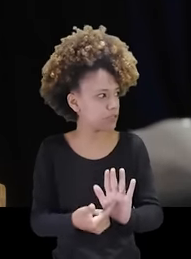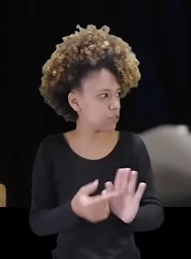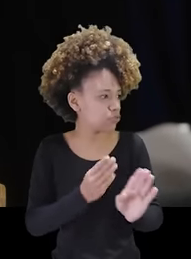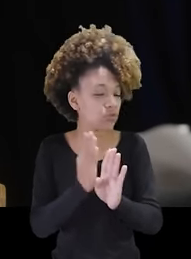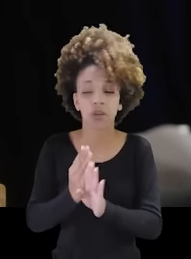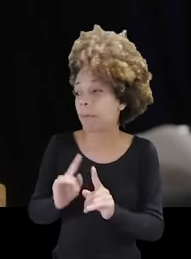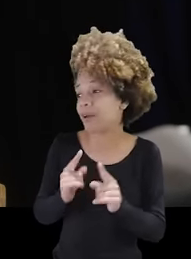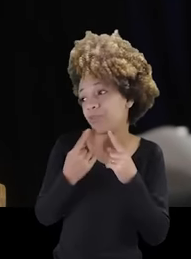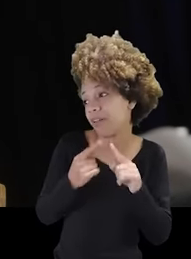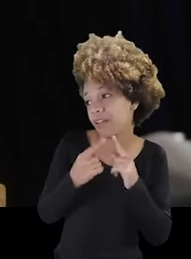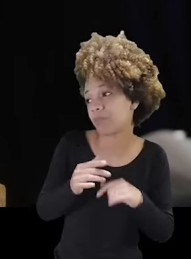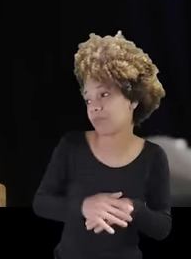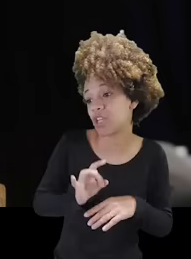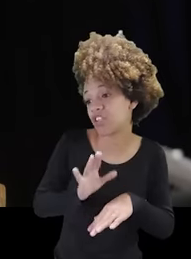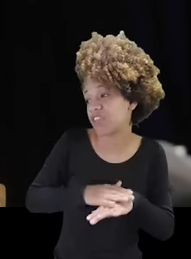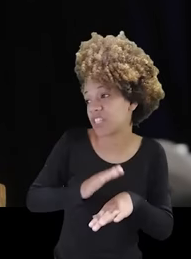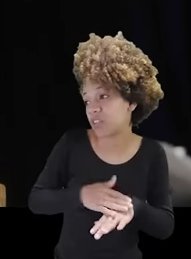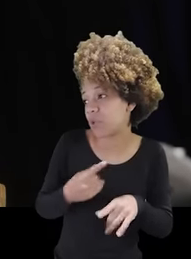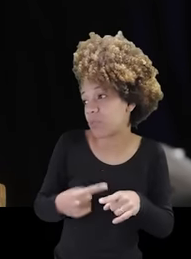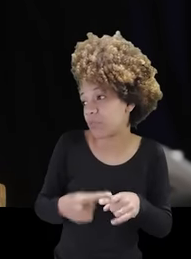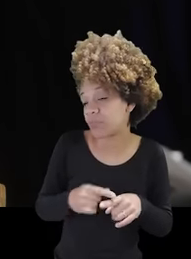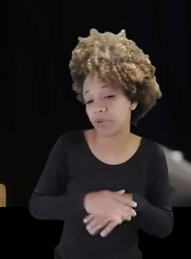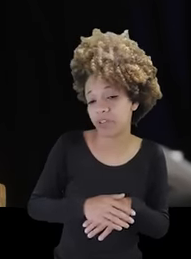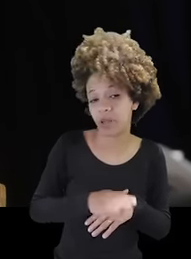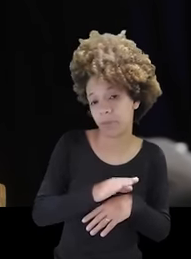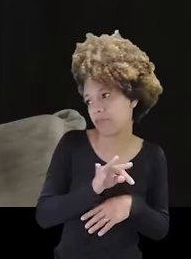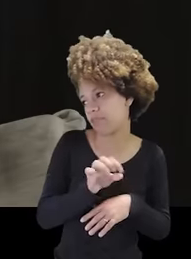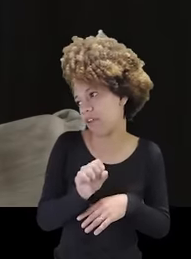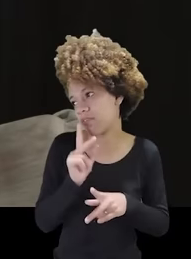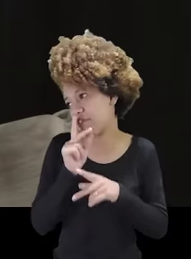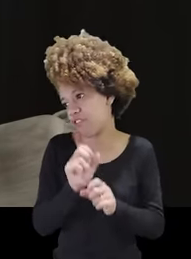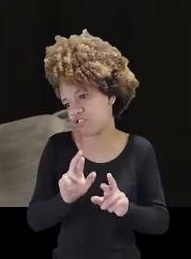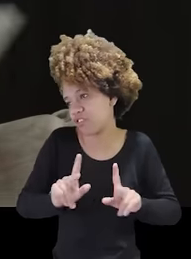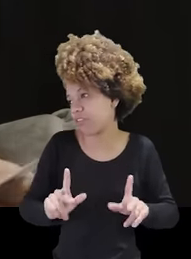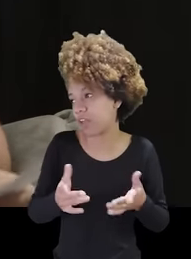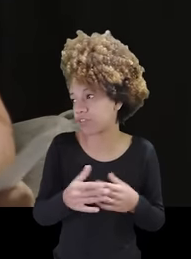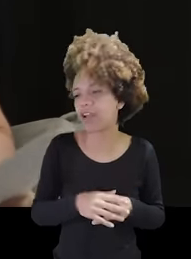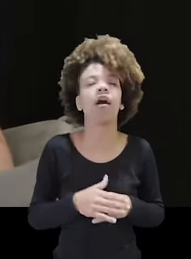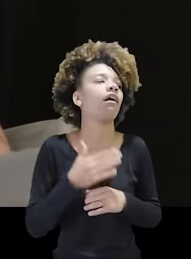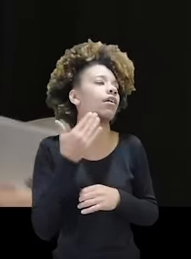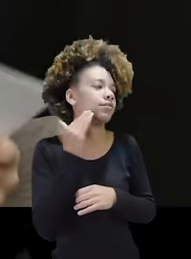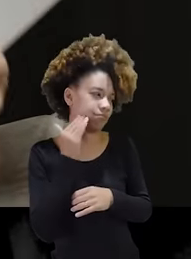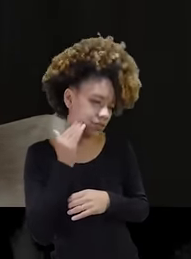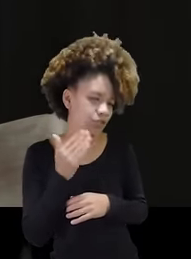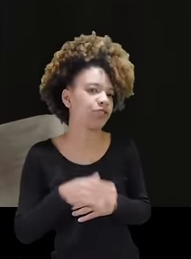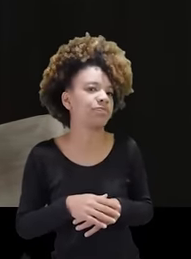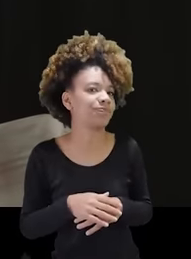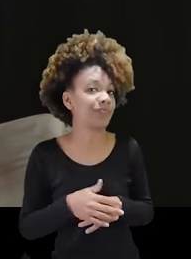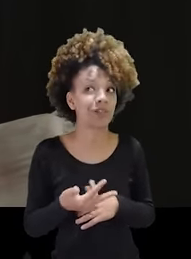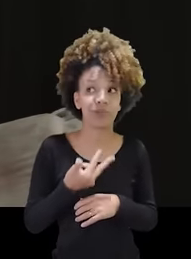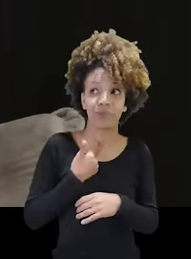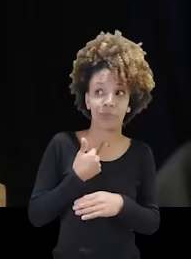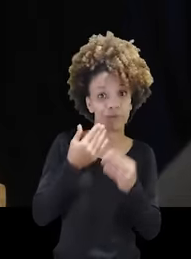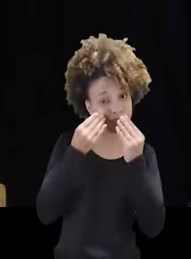bombardão reclama que assim ah você só tá fazendo isso porque o fengão do BTS é muito forte na internet Ah entendi entendi é quase Como assim